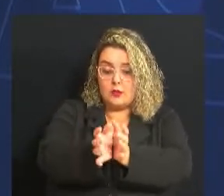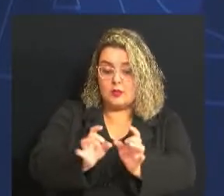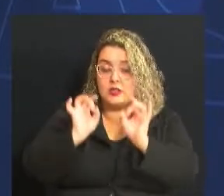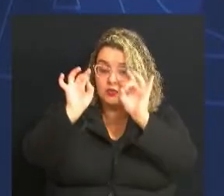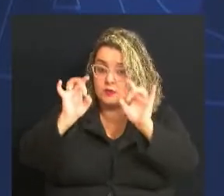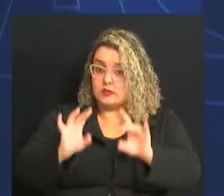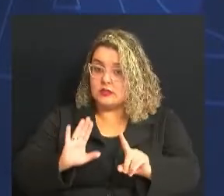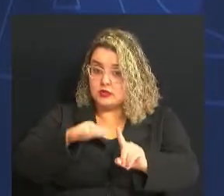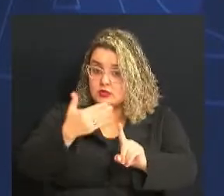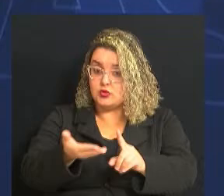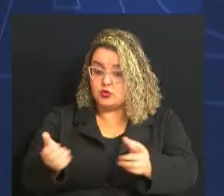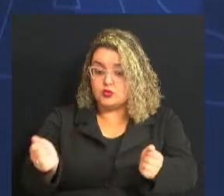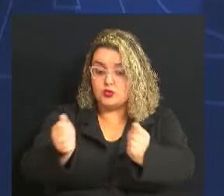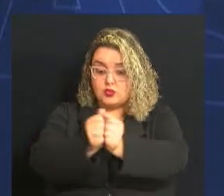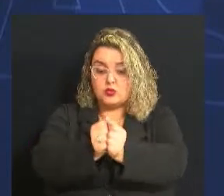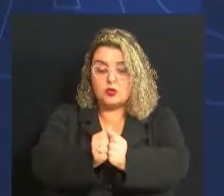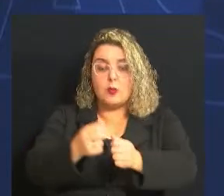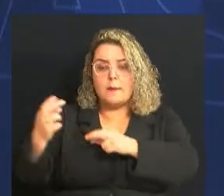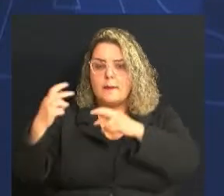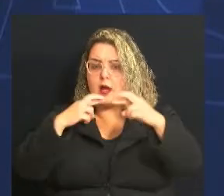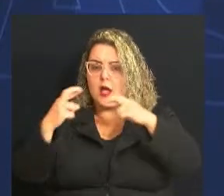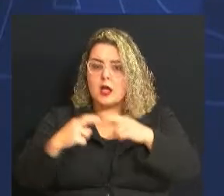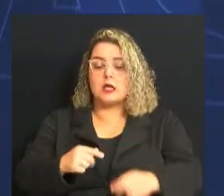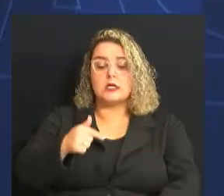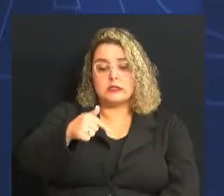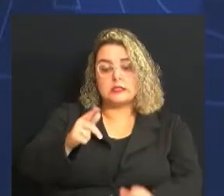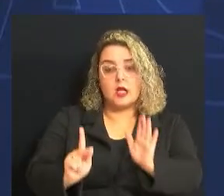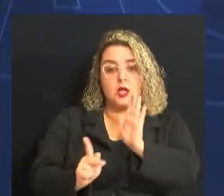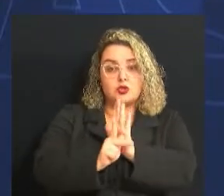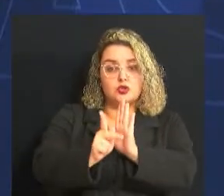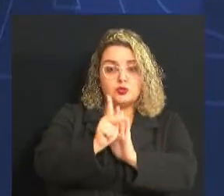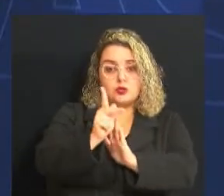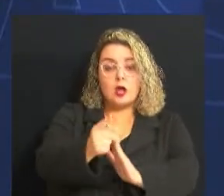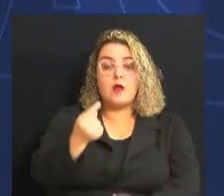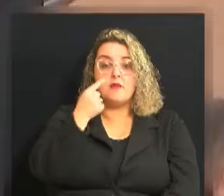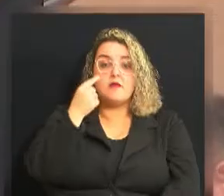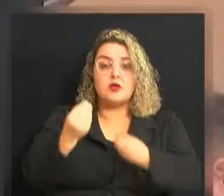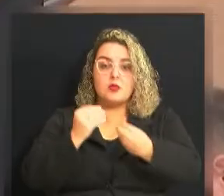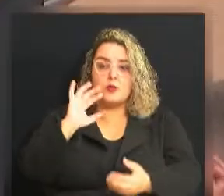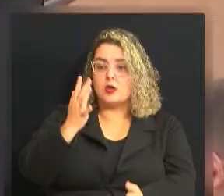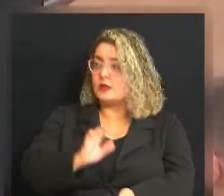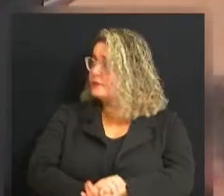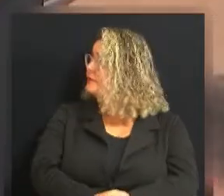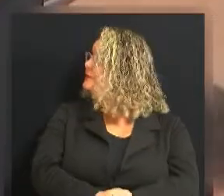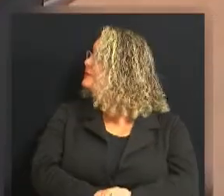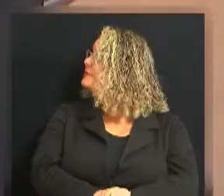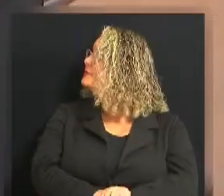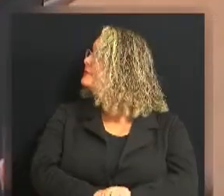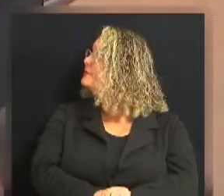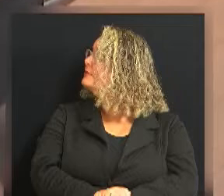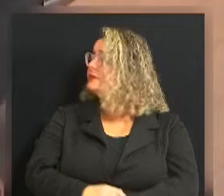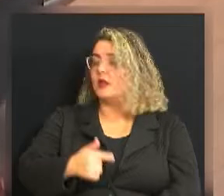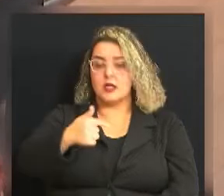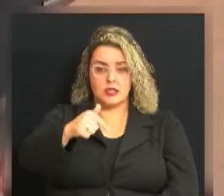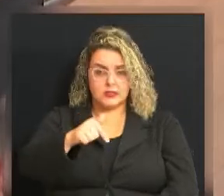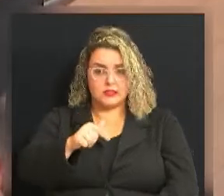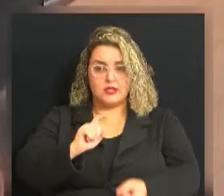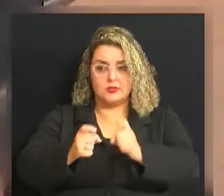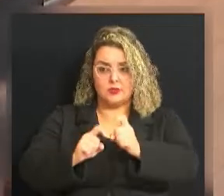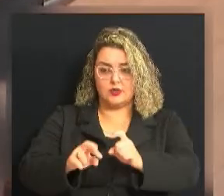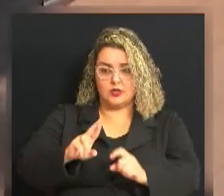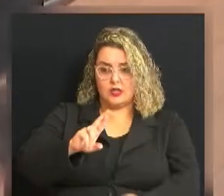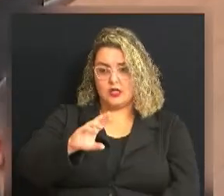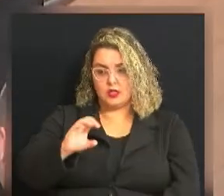Honraria se reuniu para analisar 7 projetos. Confira como foi. Na 7ª reunião ordinária da